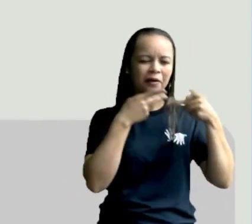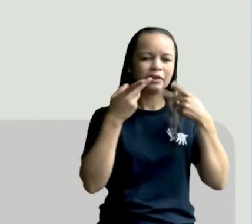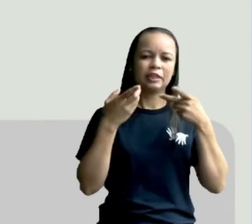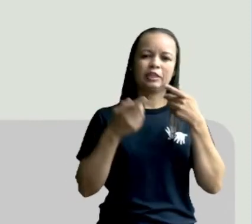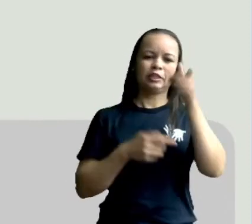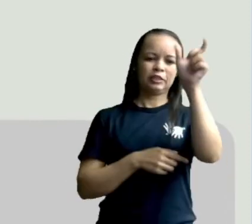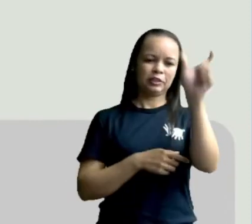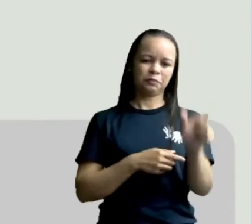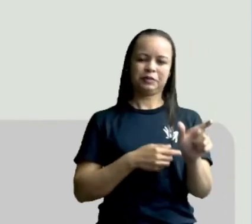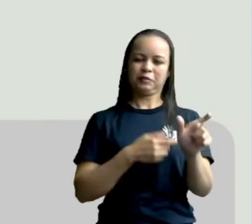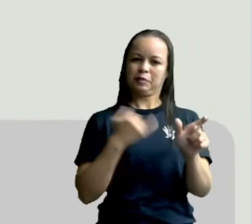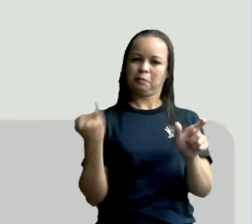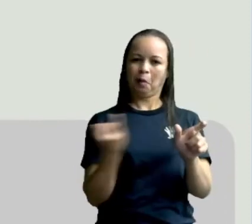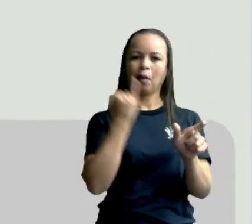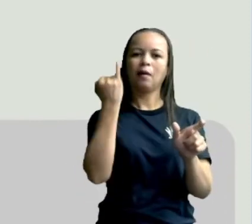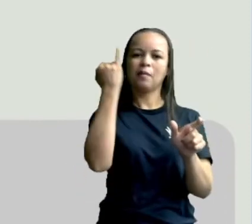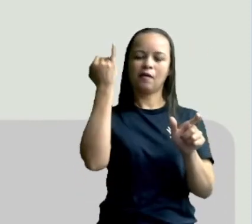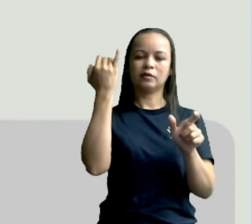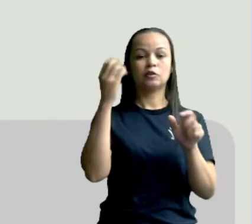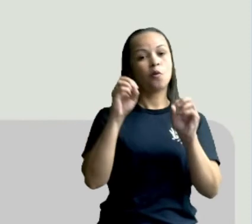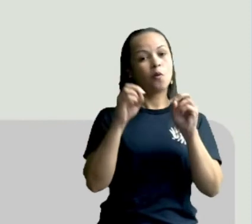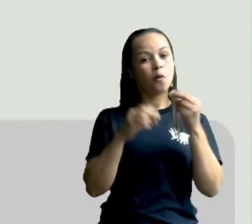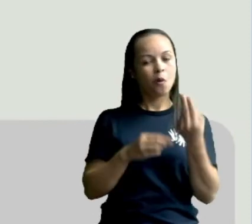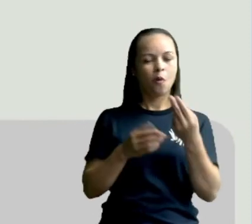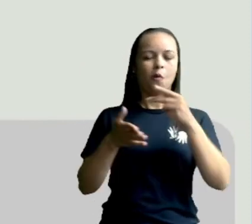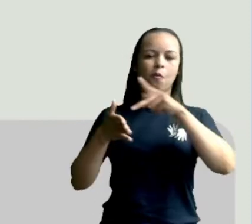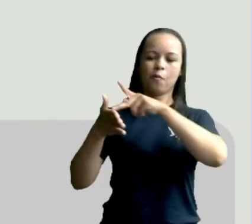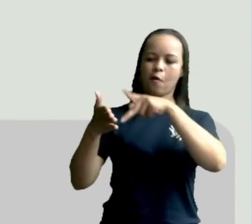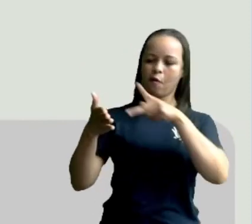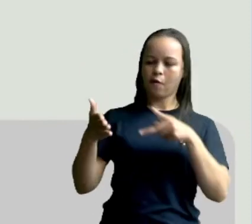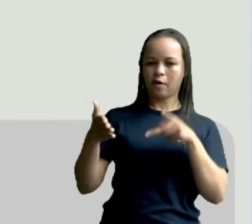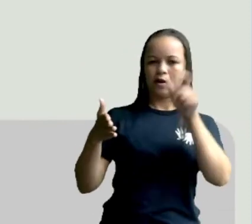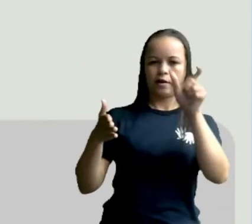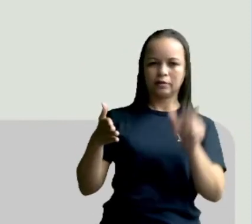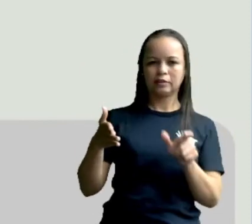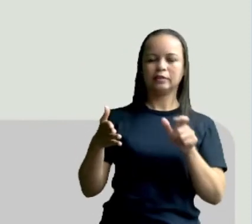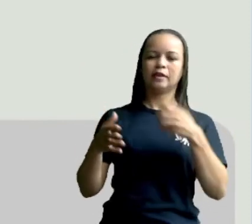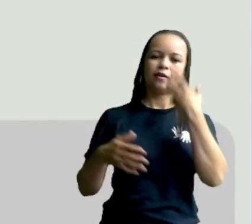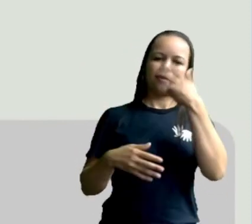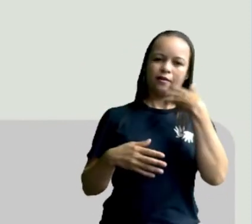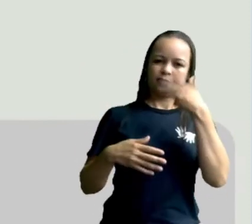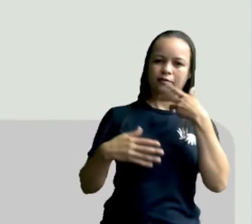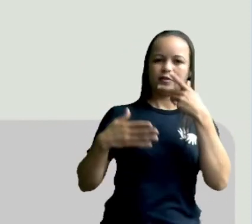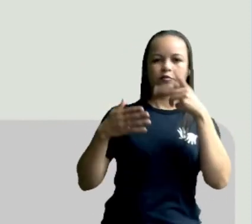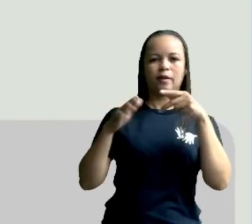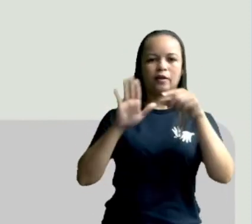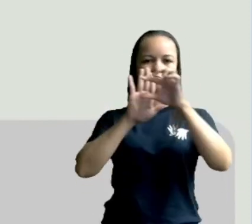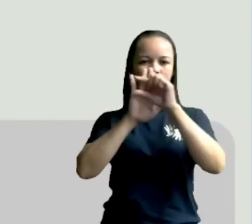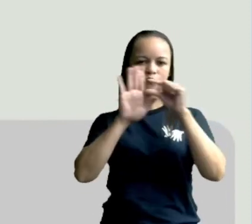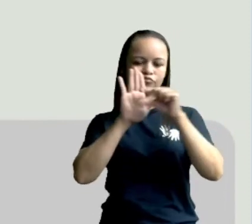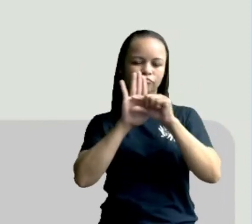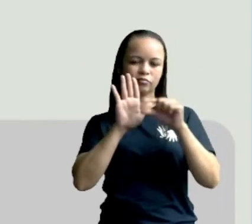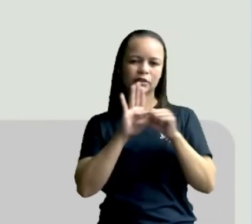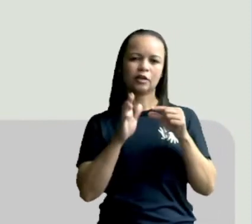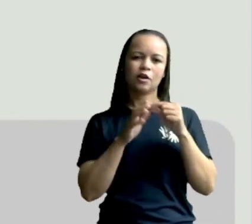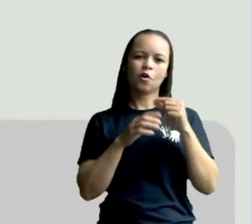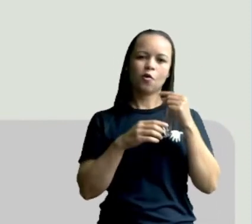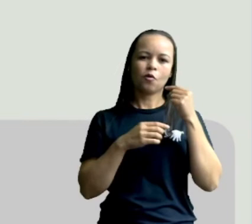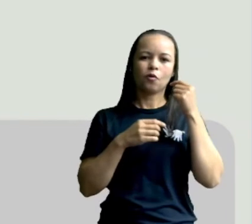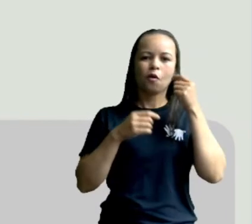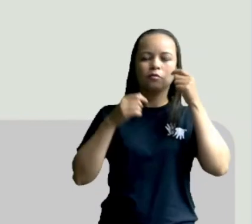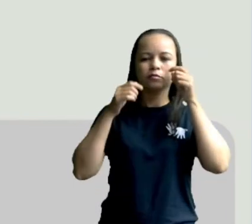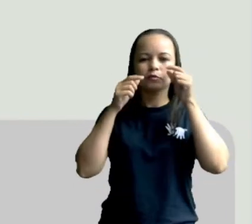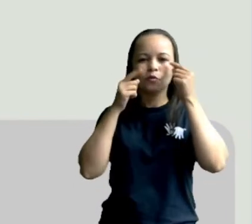muito importante ou poemas de um poeta que canta seus belos versos, com os olhos cheios de